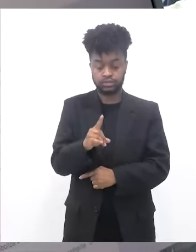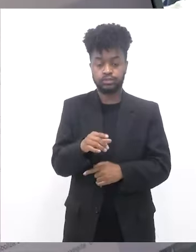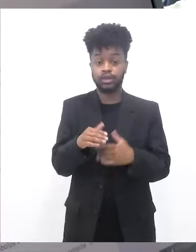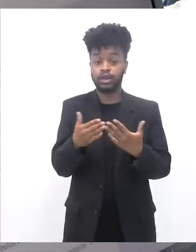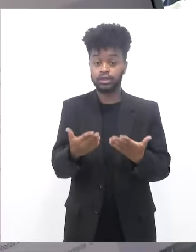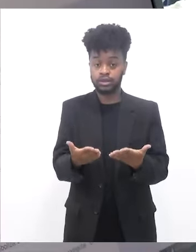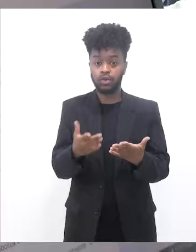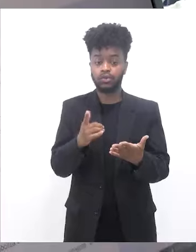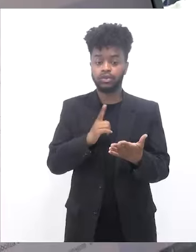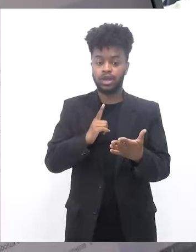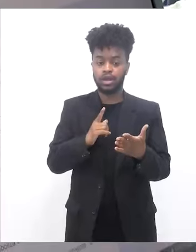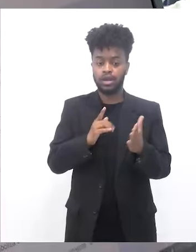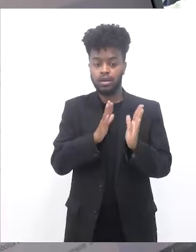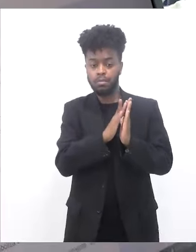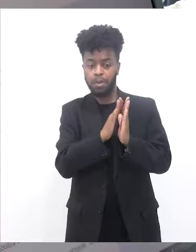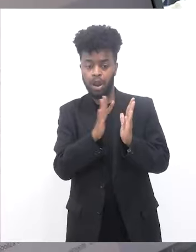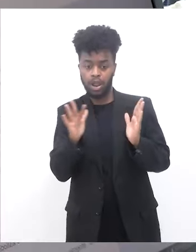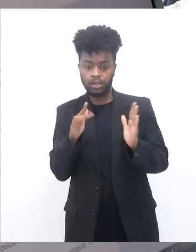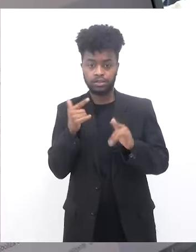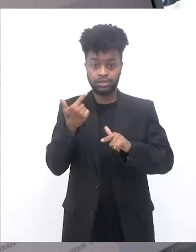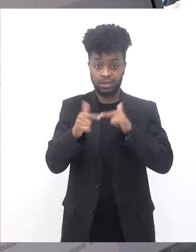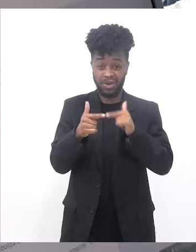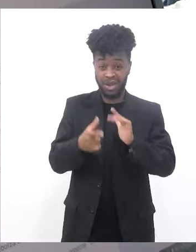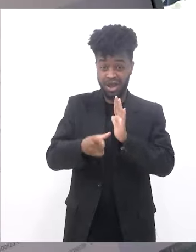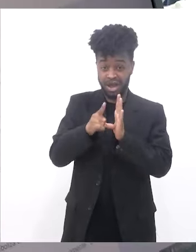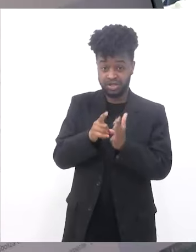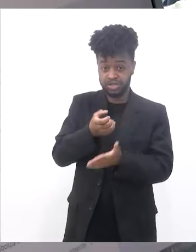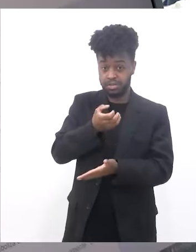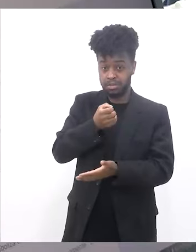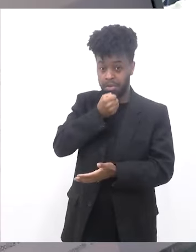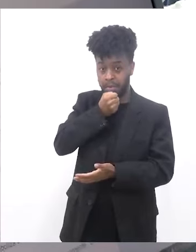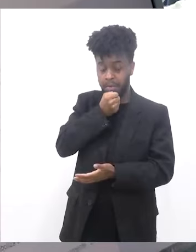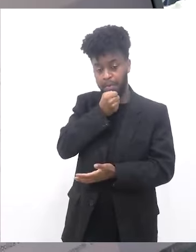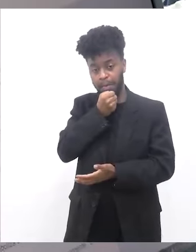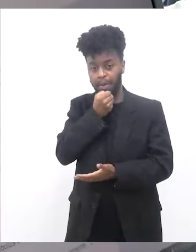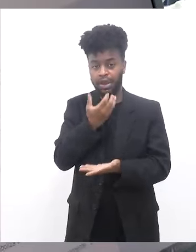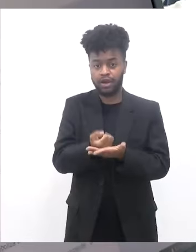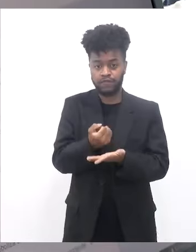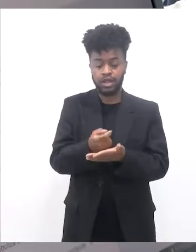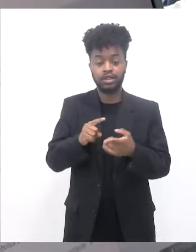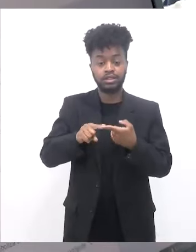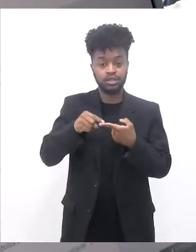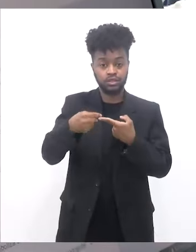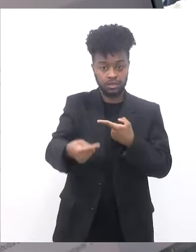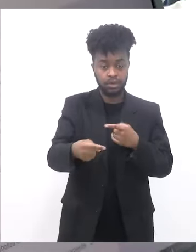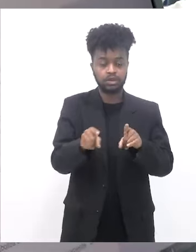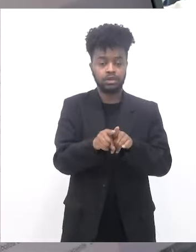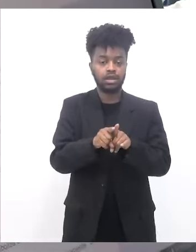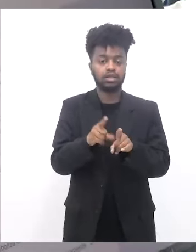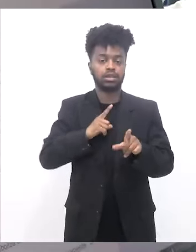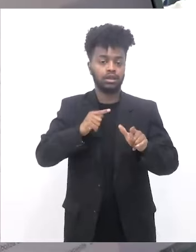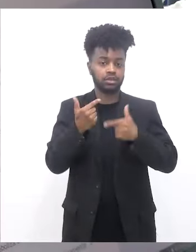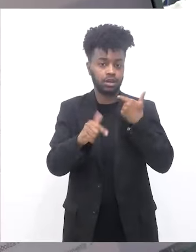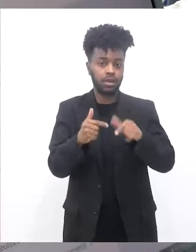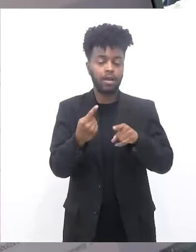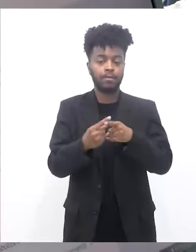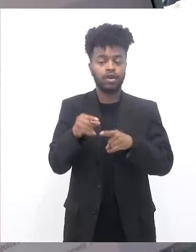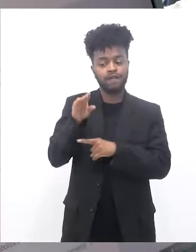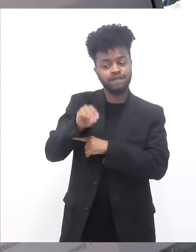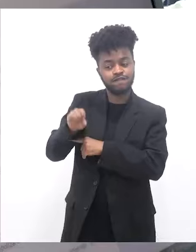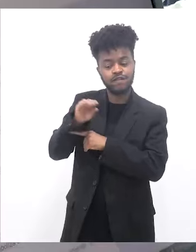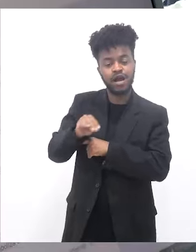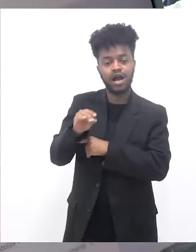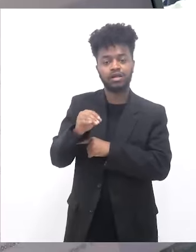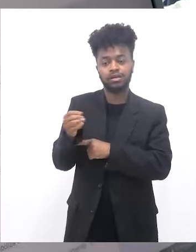né? E, então, tem todo um trabalho pré-estúdio, depois tem um trabalho de gravação e um trabalho pós-estúdio, porque